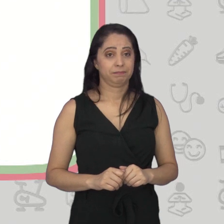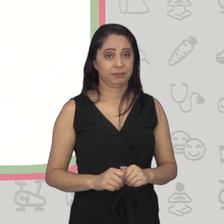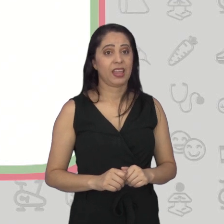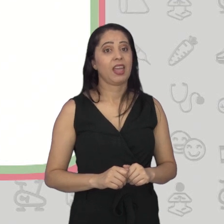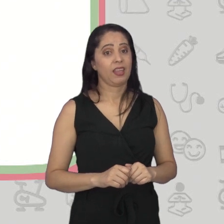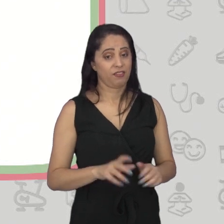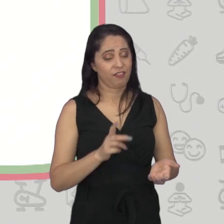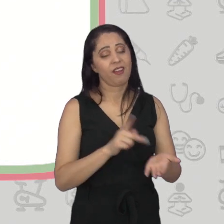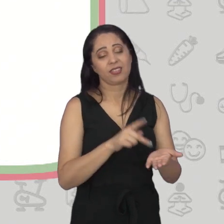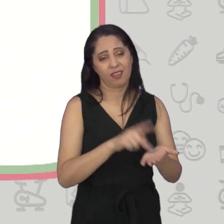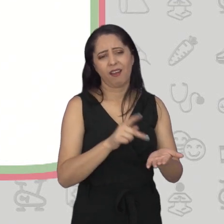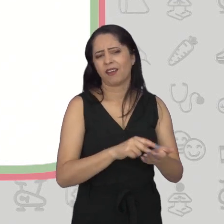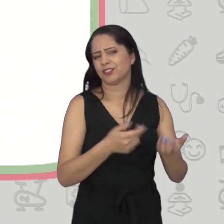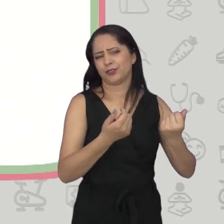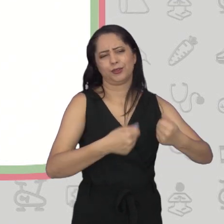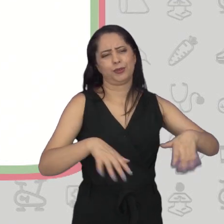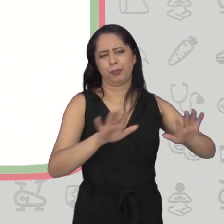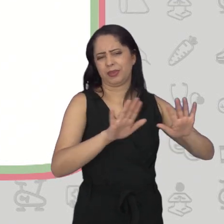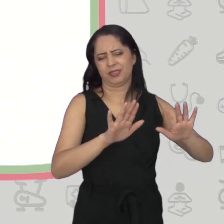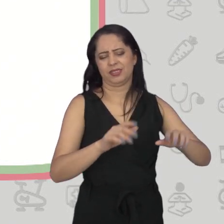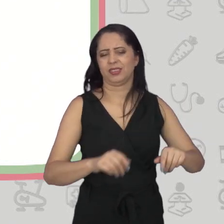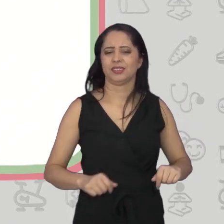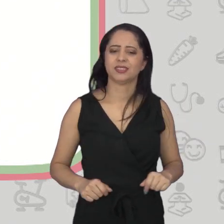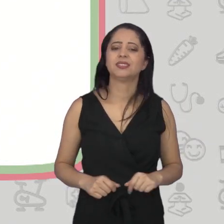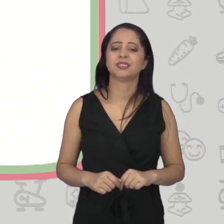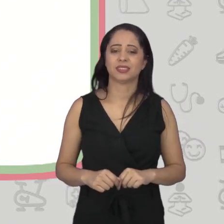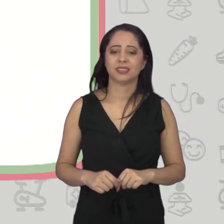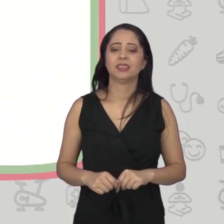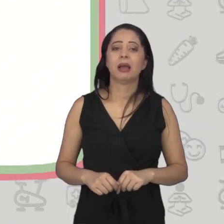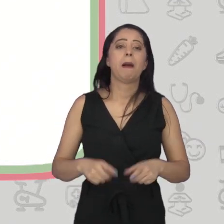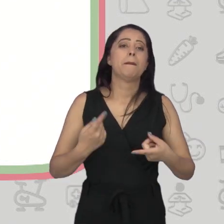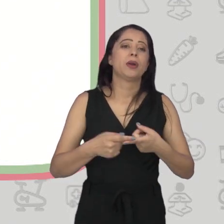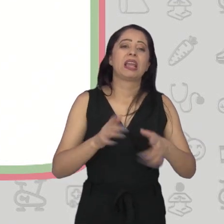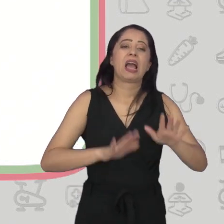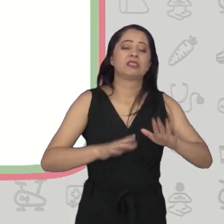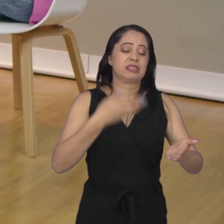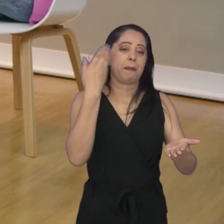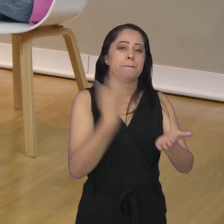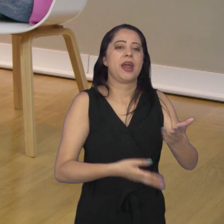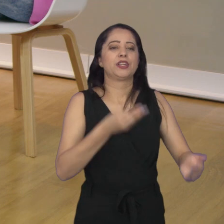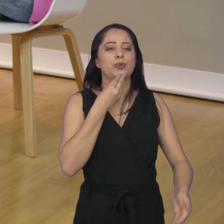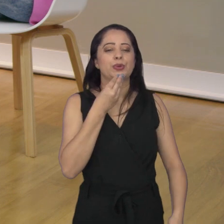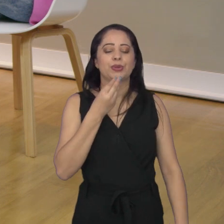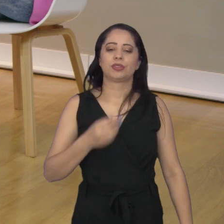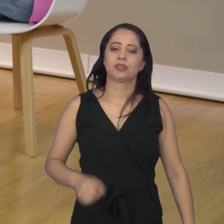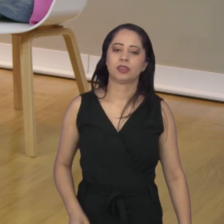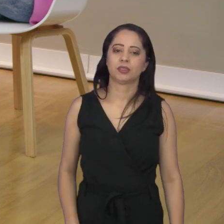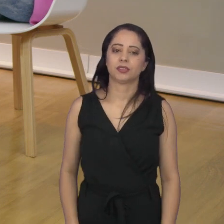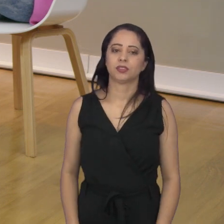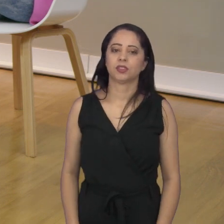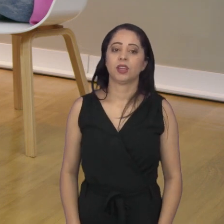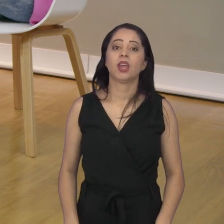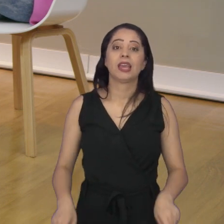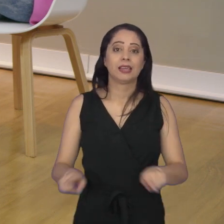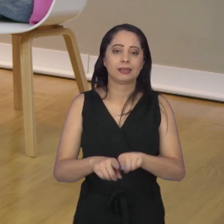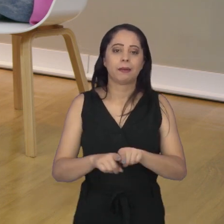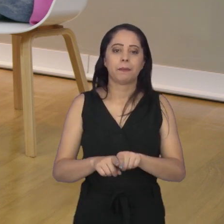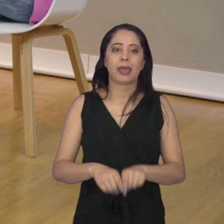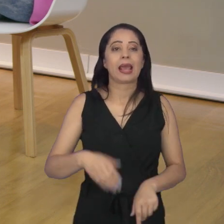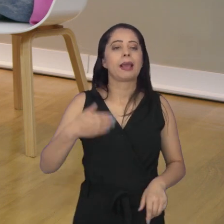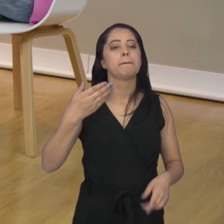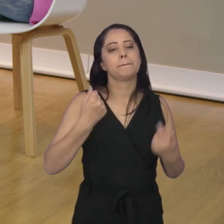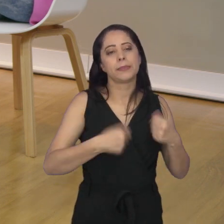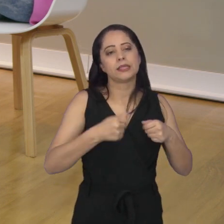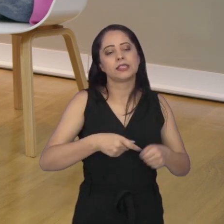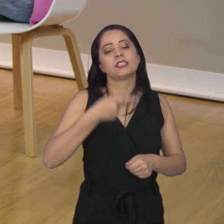sorte disfarçada de Exatamente. oportunidade. Você perde oportunidades por conta Sim, do sim. julgamento. E principalmente saiba dizer não.